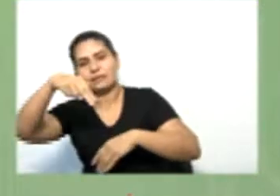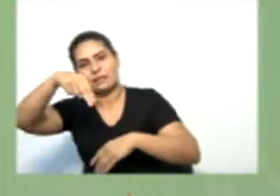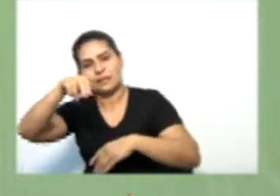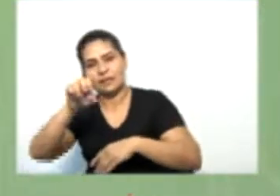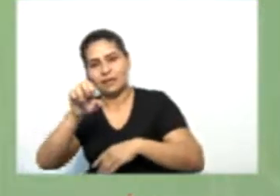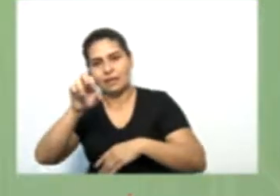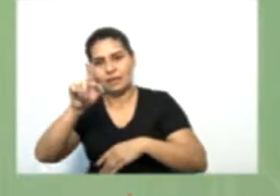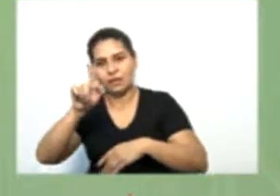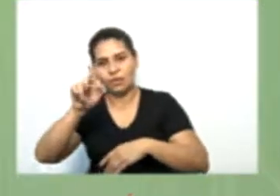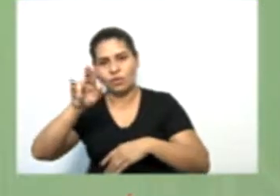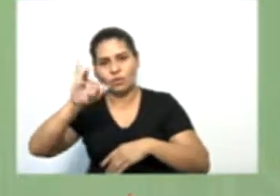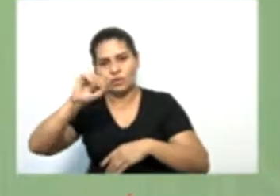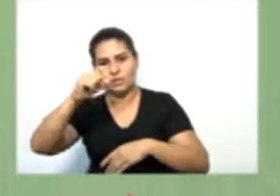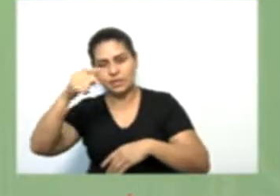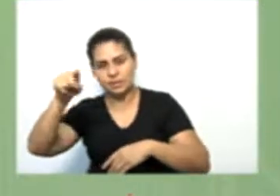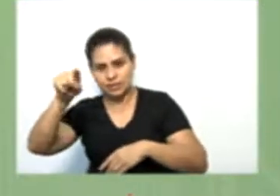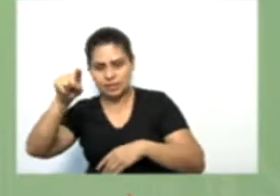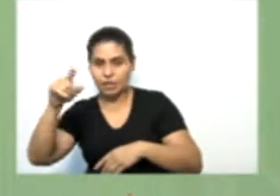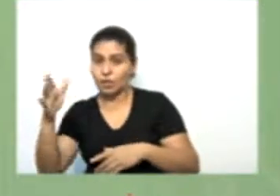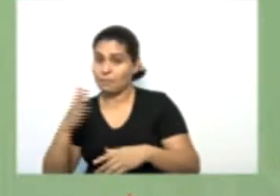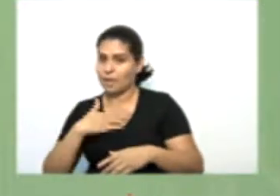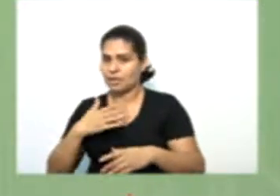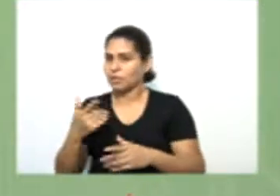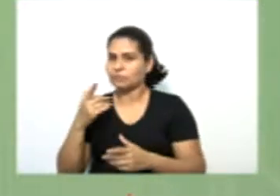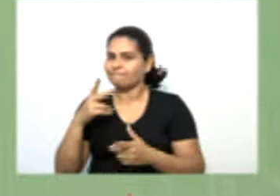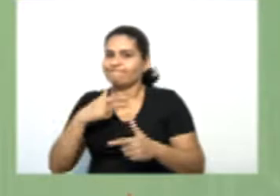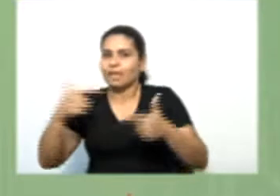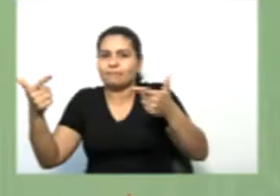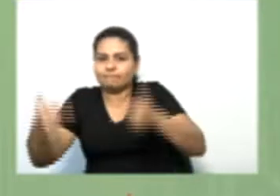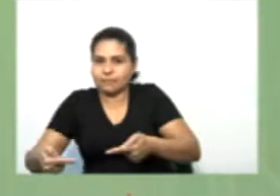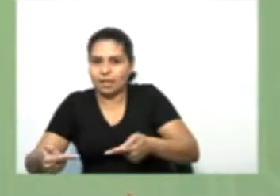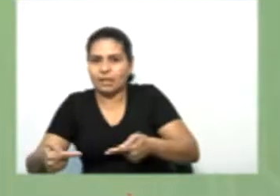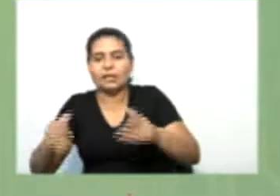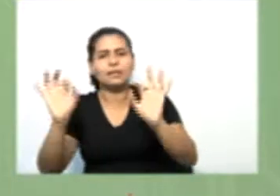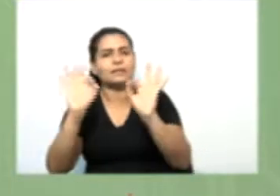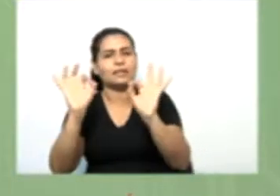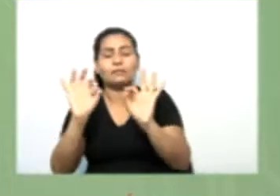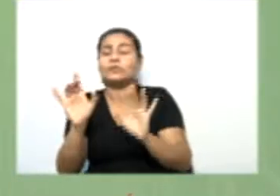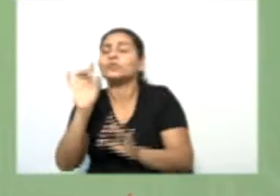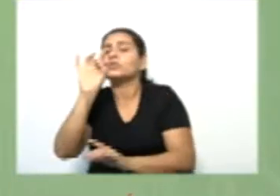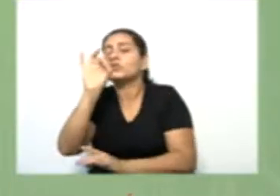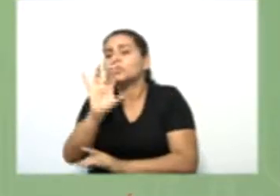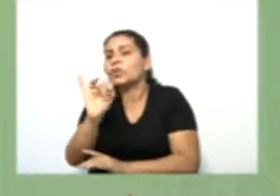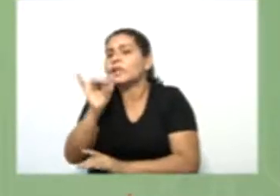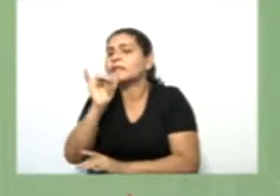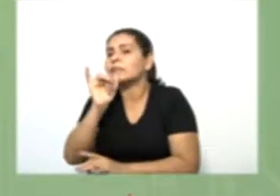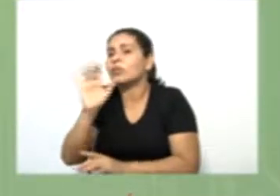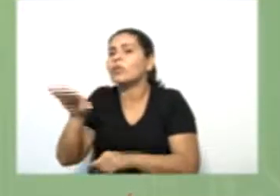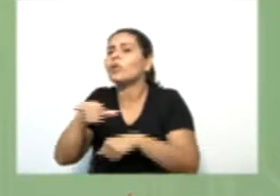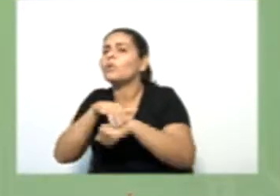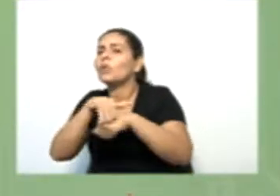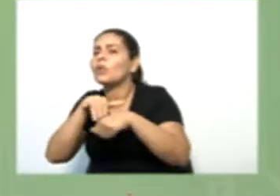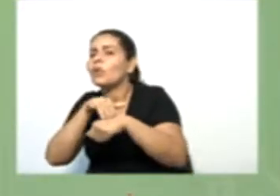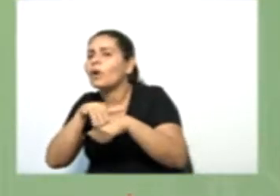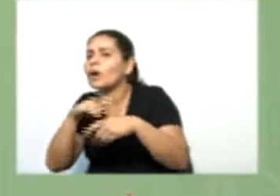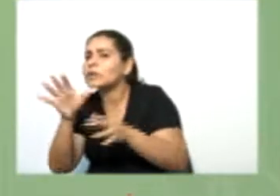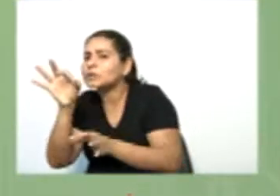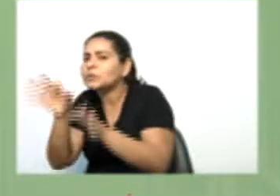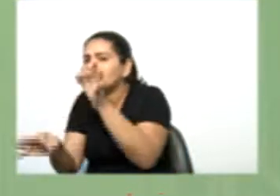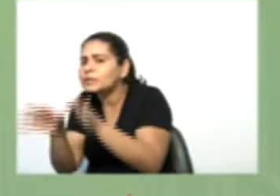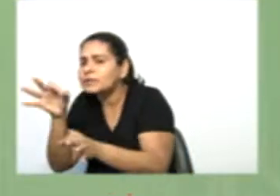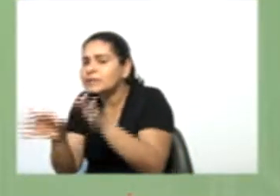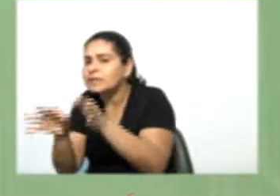caso. Nós não somos adversários. No caso adversário, só se resolve como? No